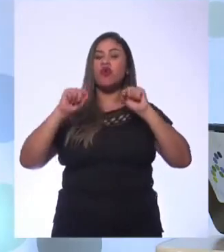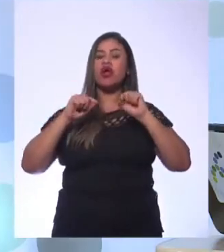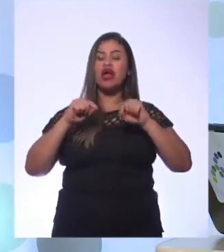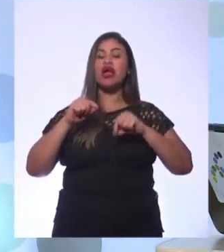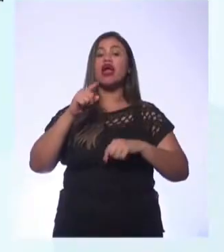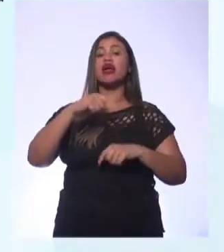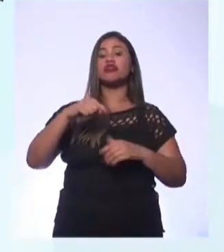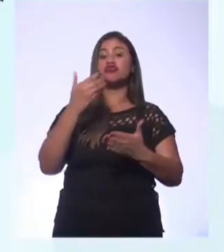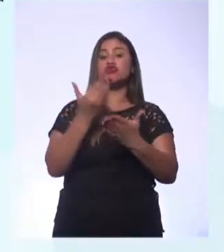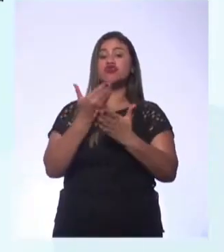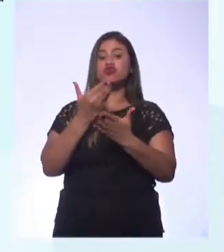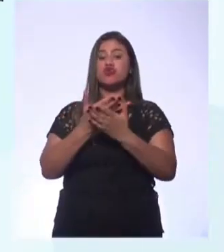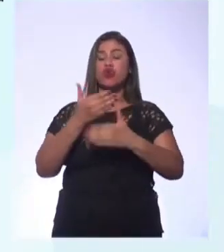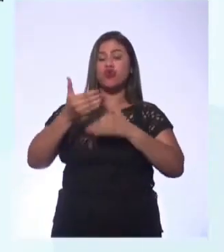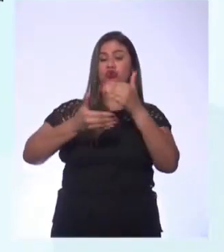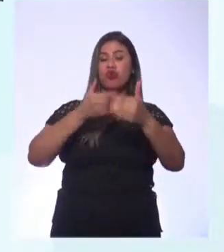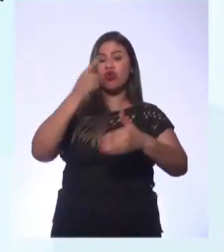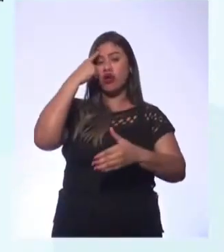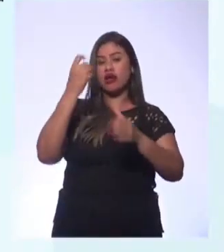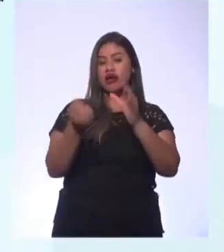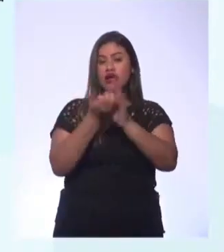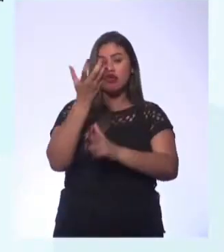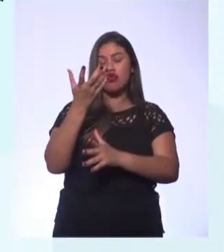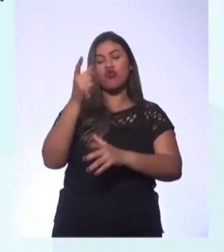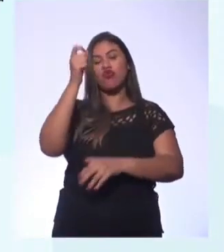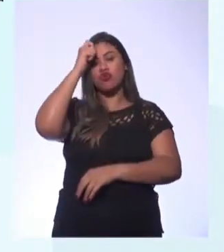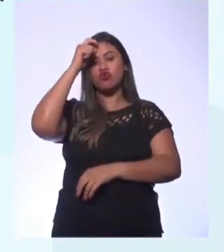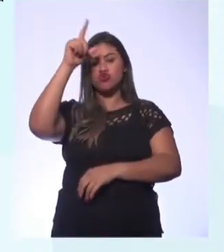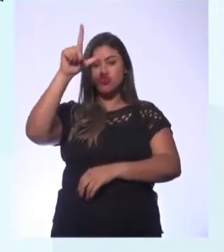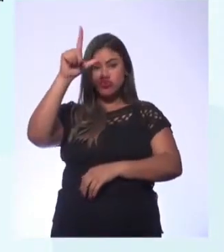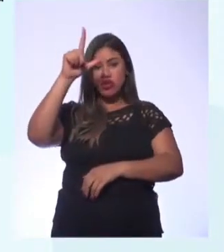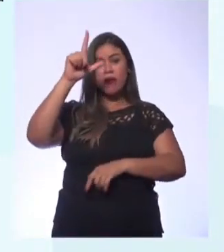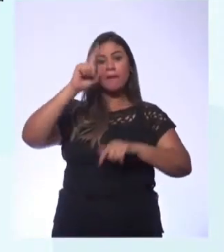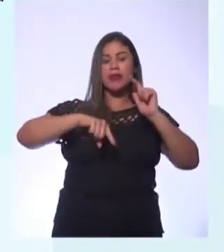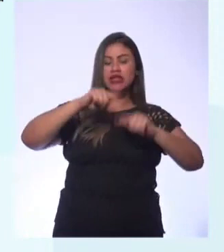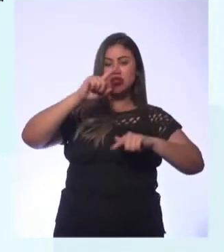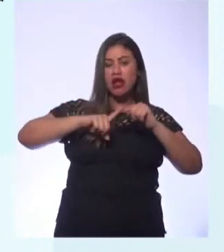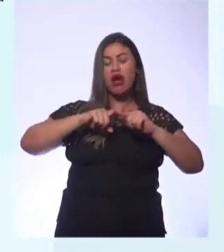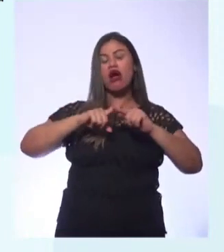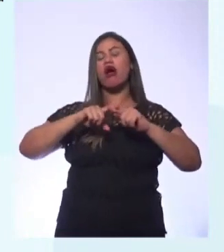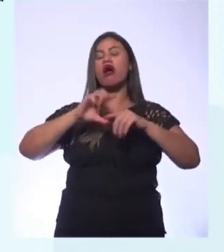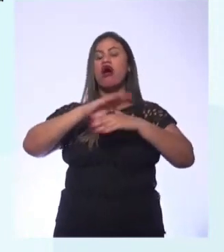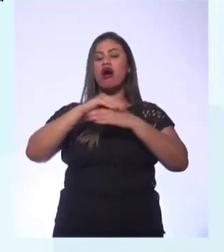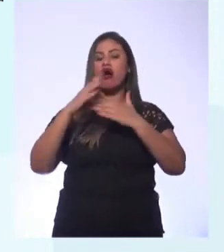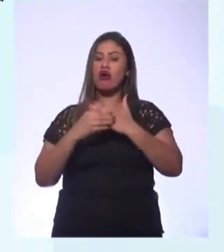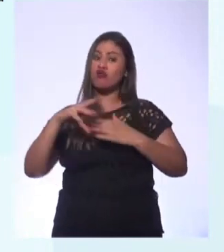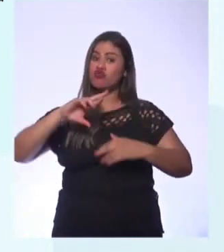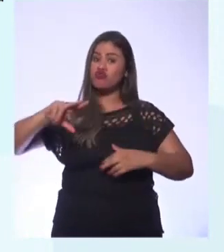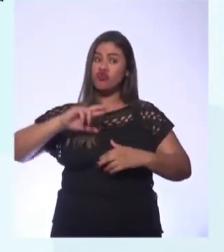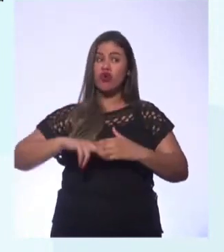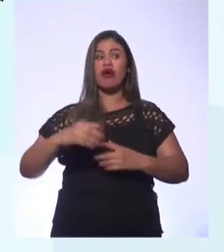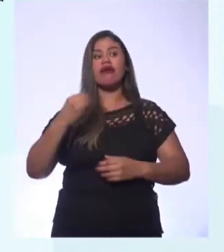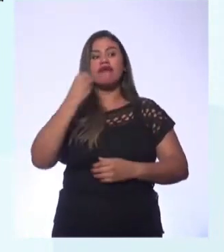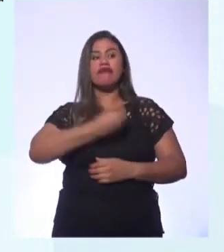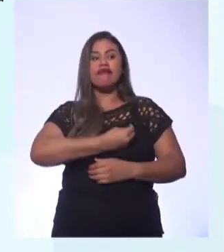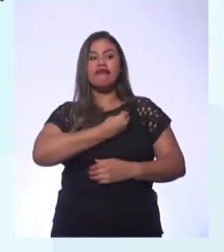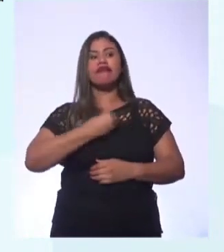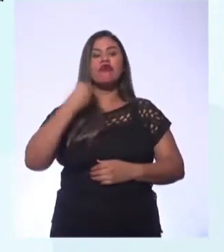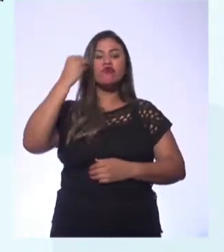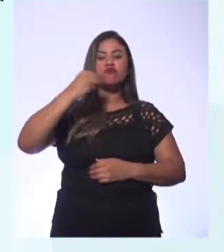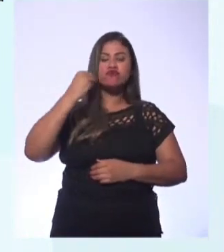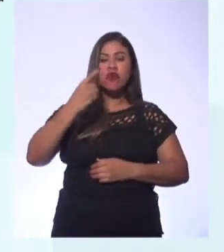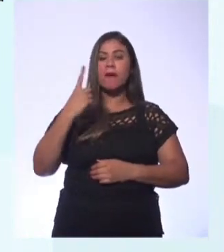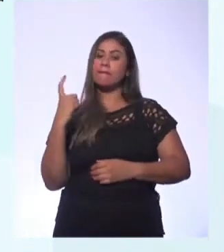aula aqui, a gente falou um pouquinho sobre processos criativos culturais, materiais e imateriais. Falamos um pouco das vivências, experiências individuais, coletivas